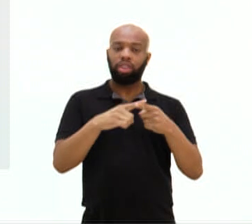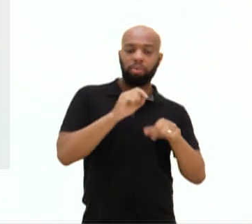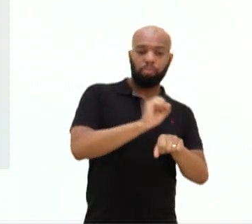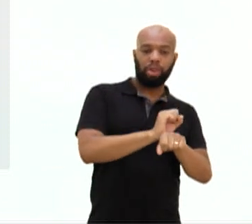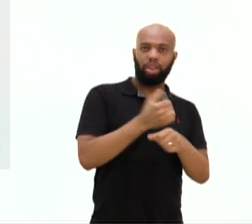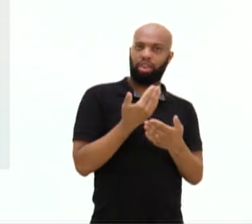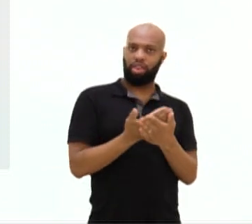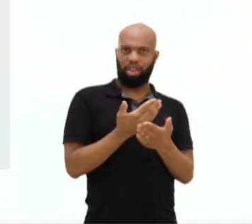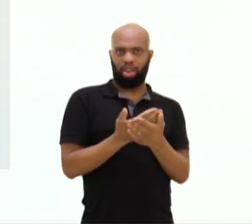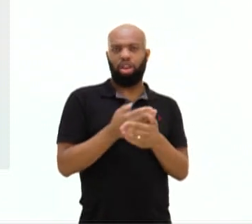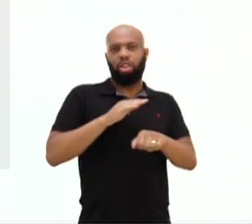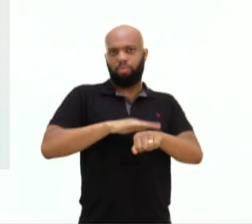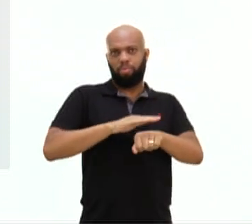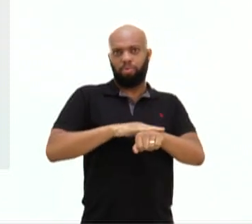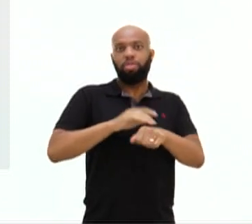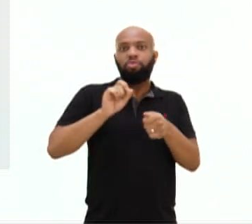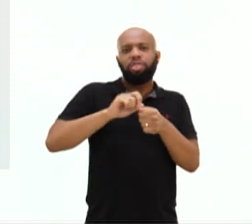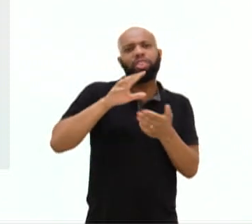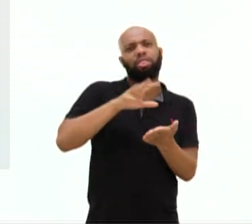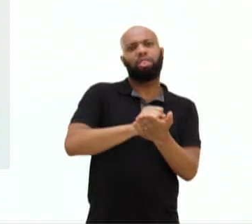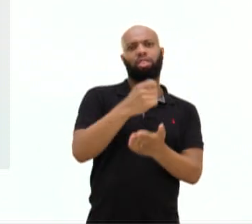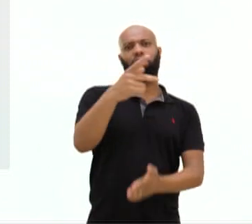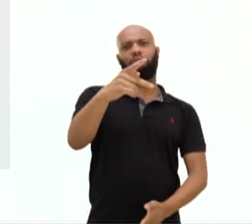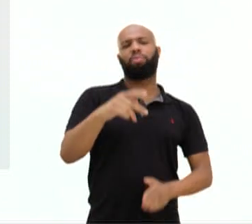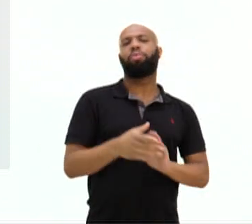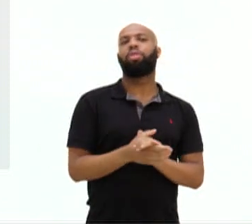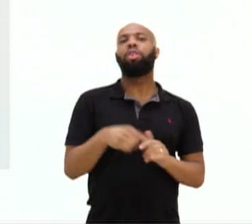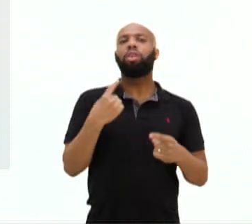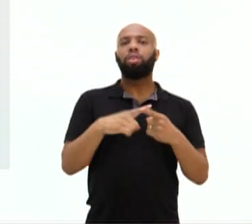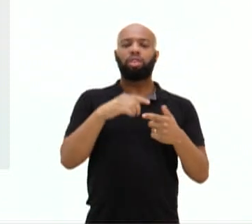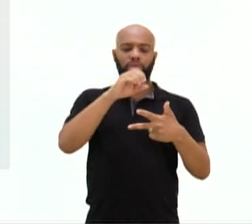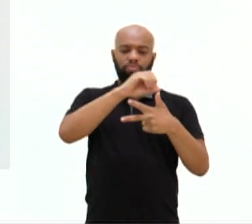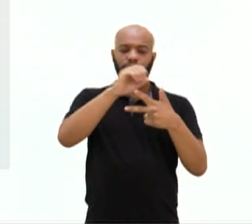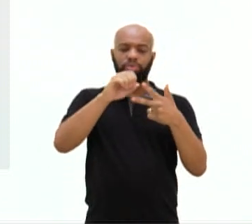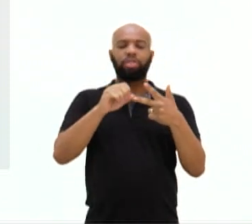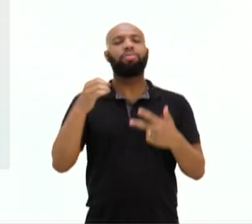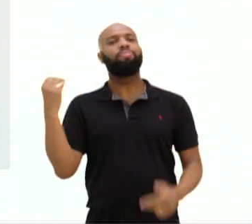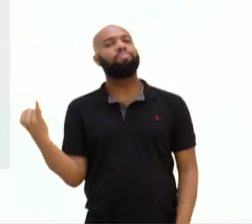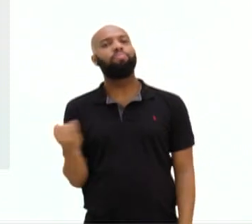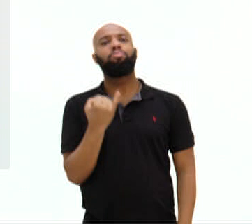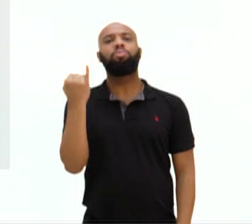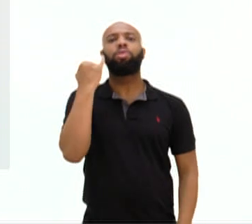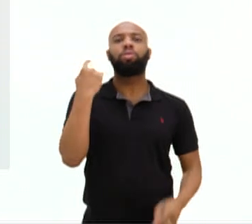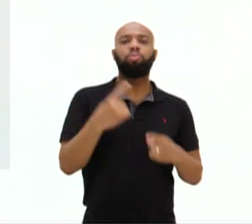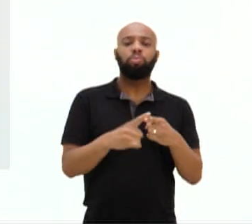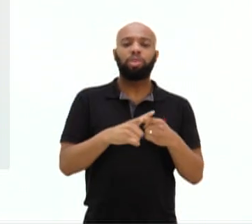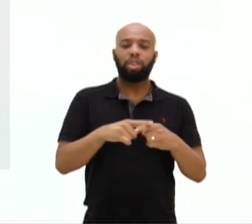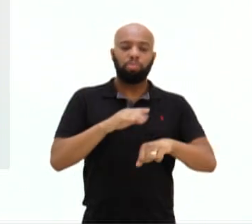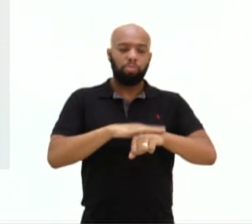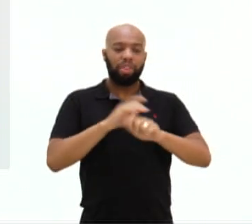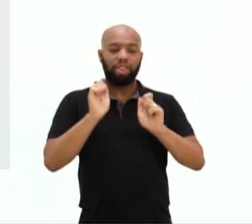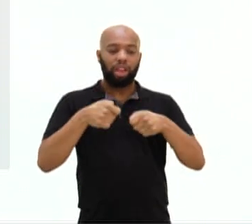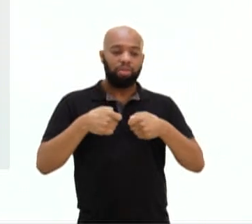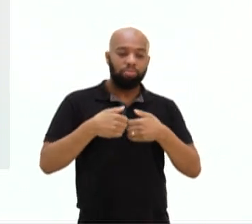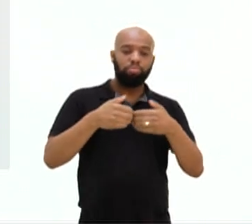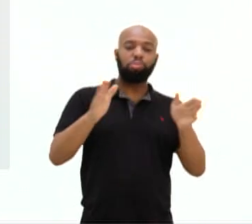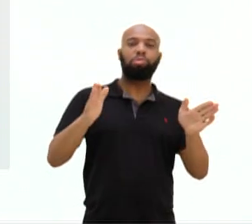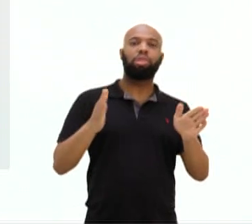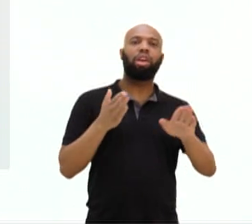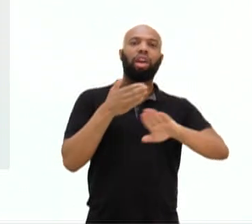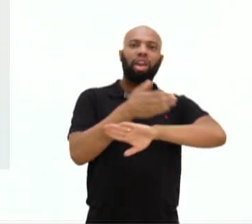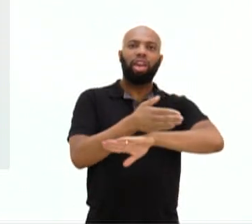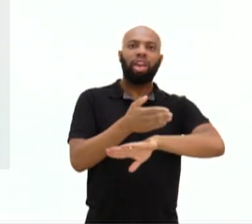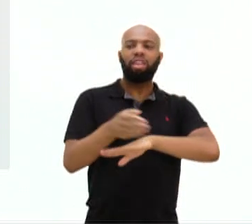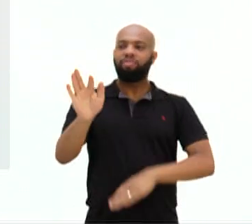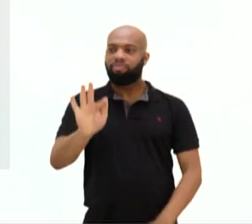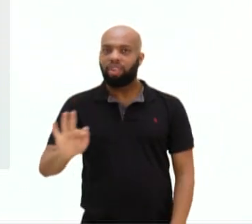na hora do intervalo, vão lá e façam a inscrição de vocês. O Enem é muito importante, porque é a porta de entrada para as universidades, né? Através